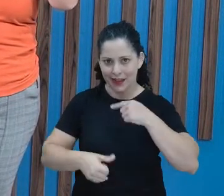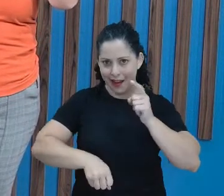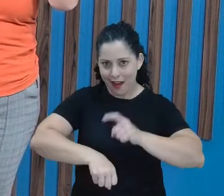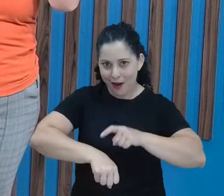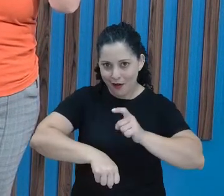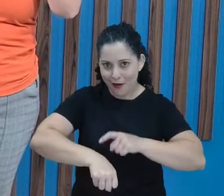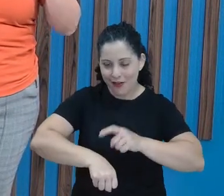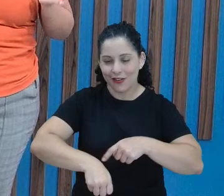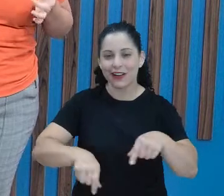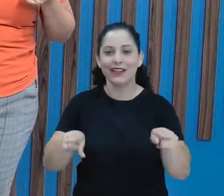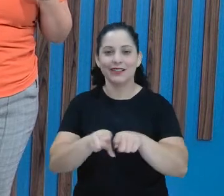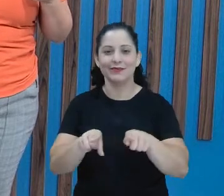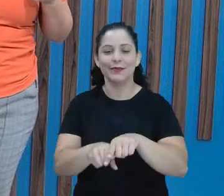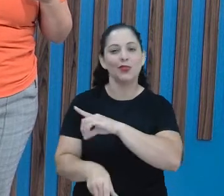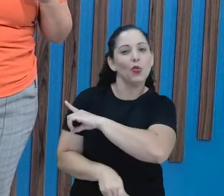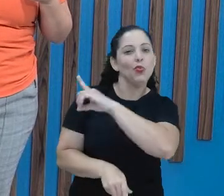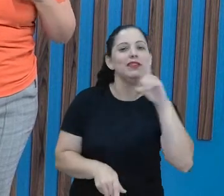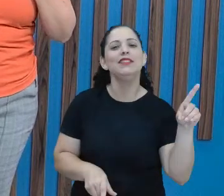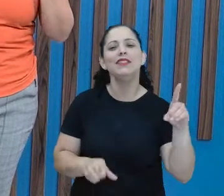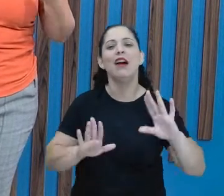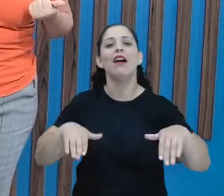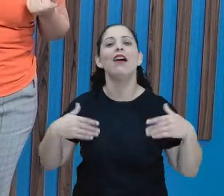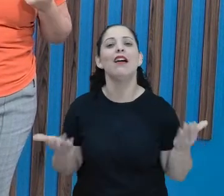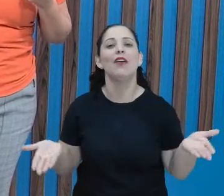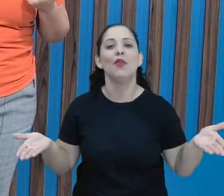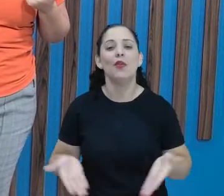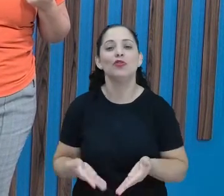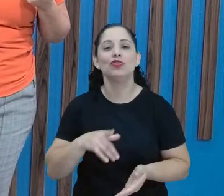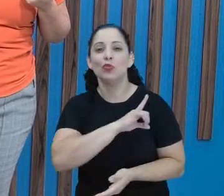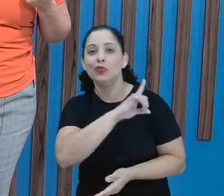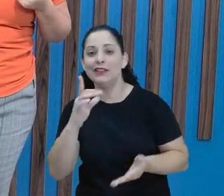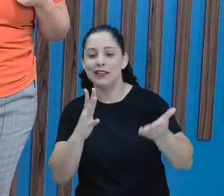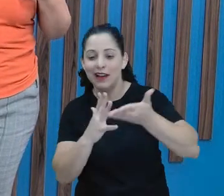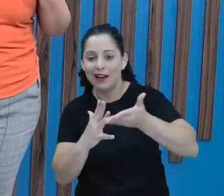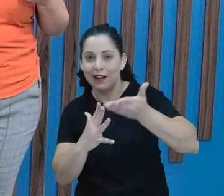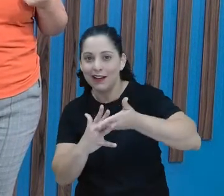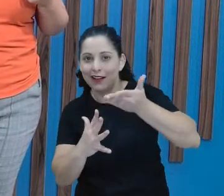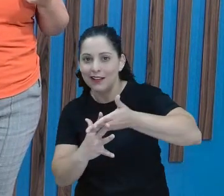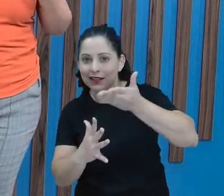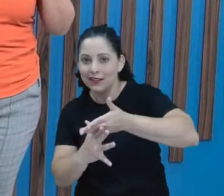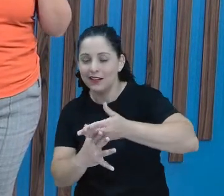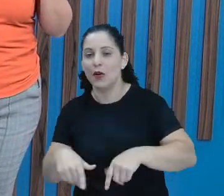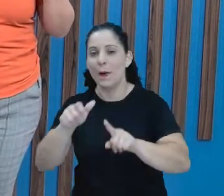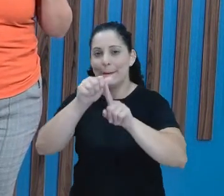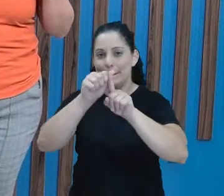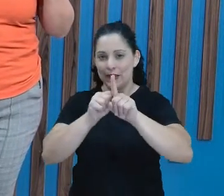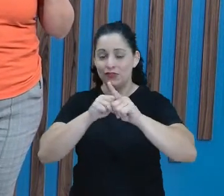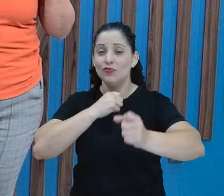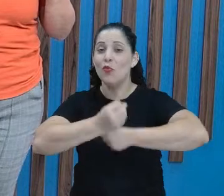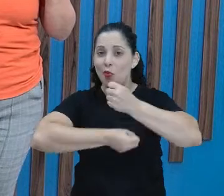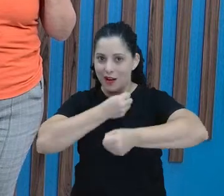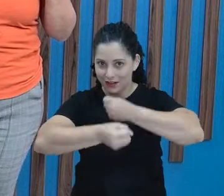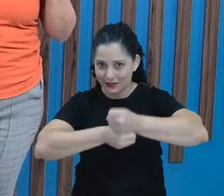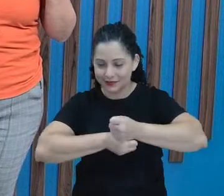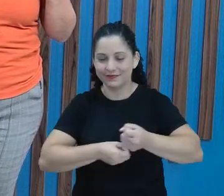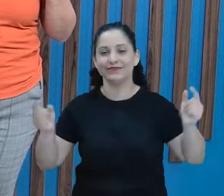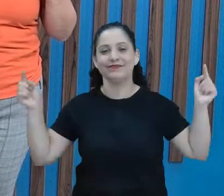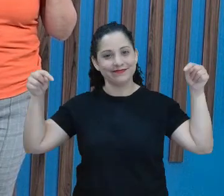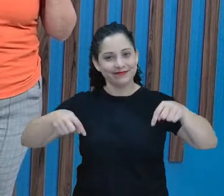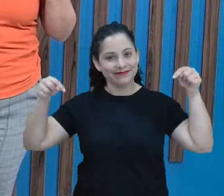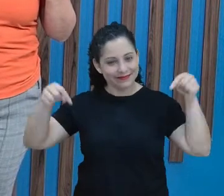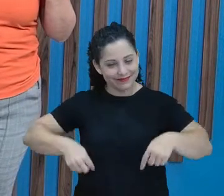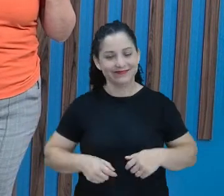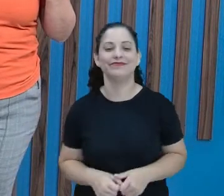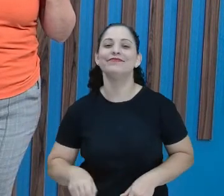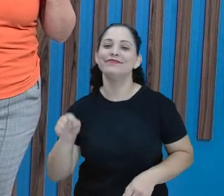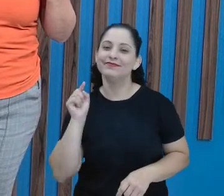lá o dia da semana, a data, o mês e o ano que nós estamos.